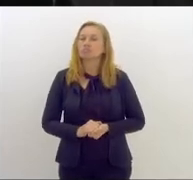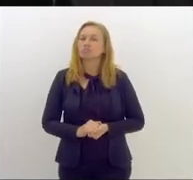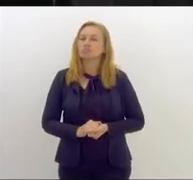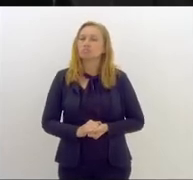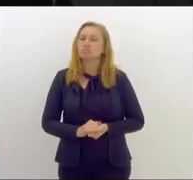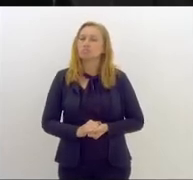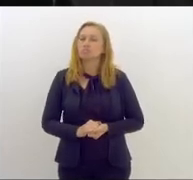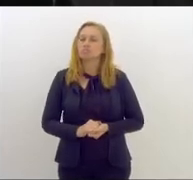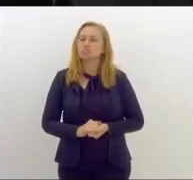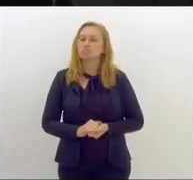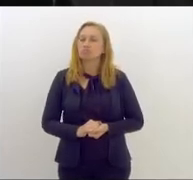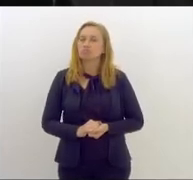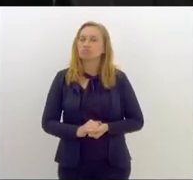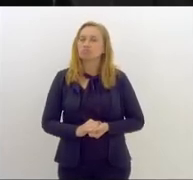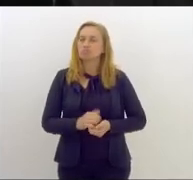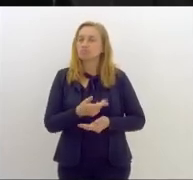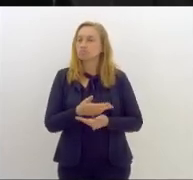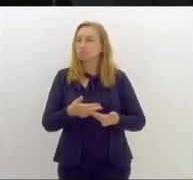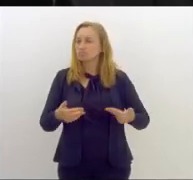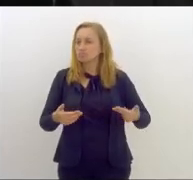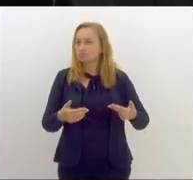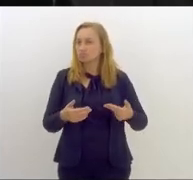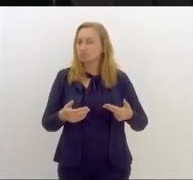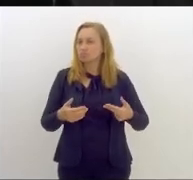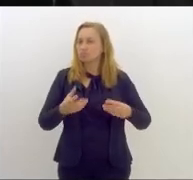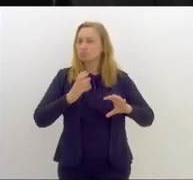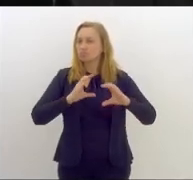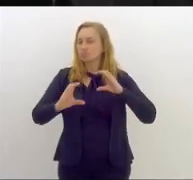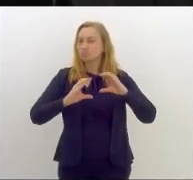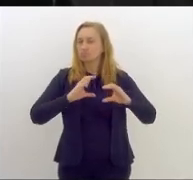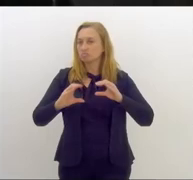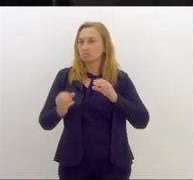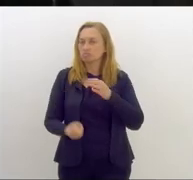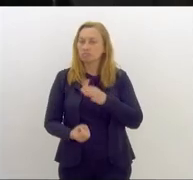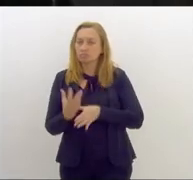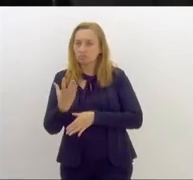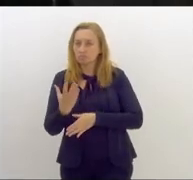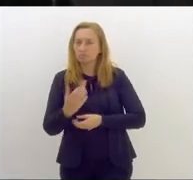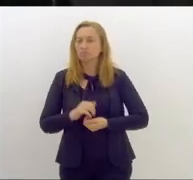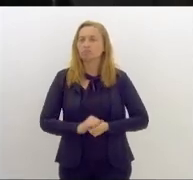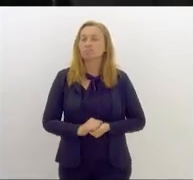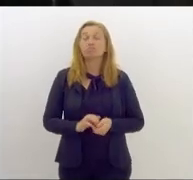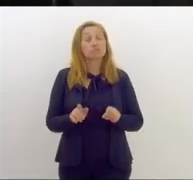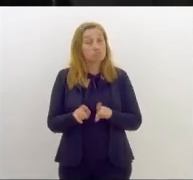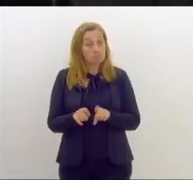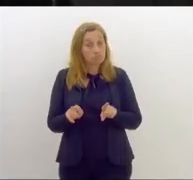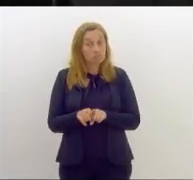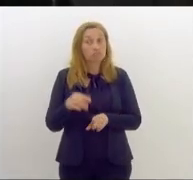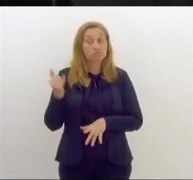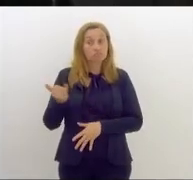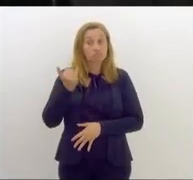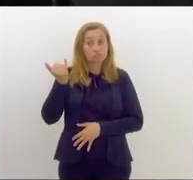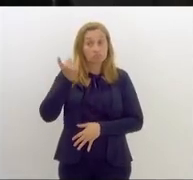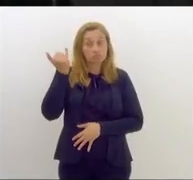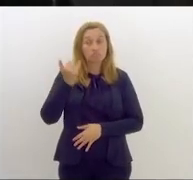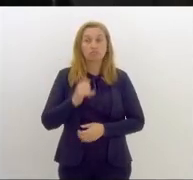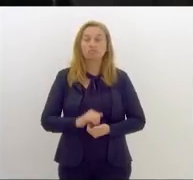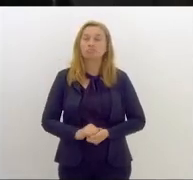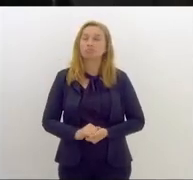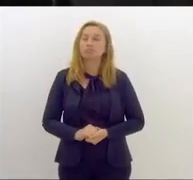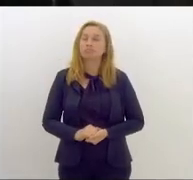das formas de comunicação e produção também é importante